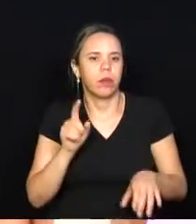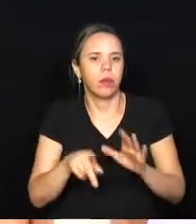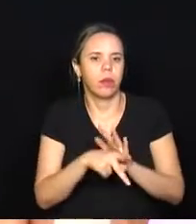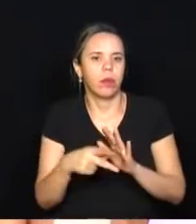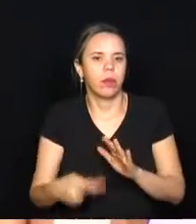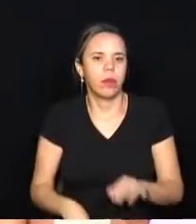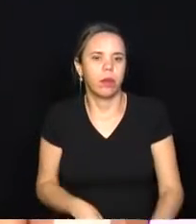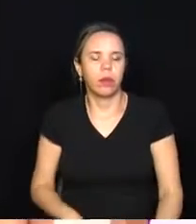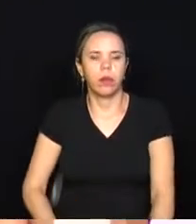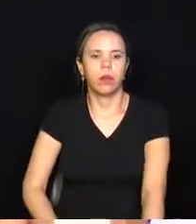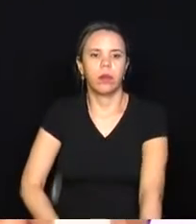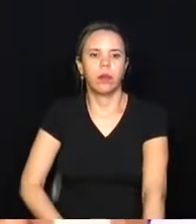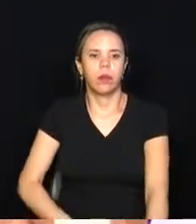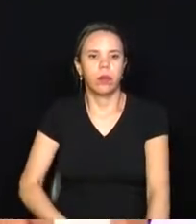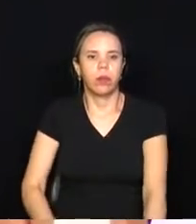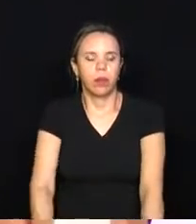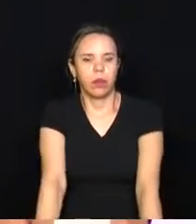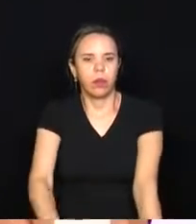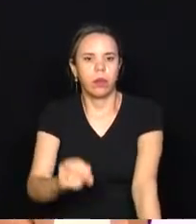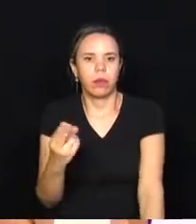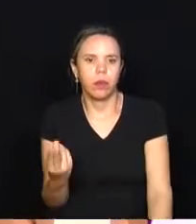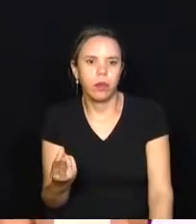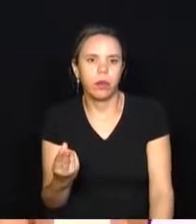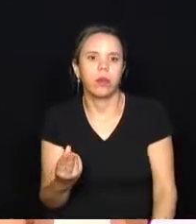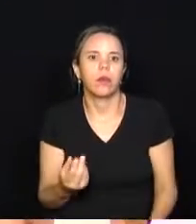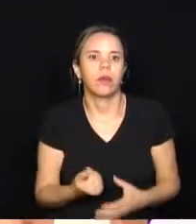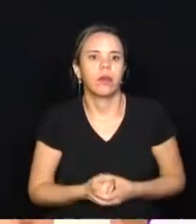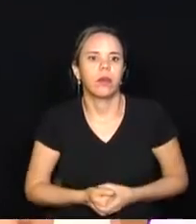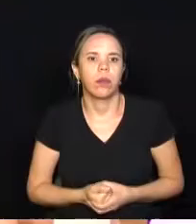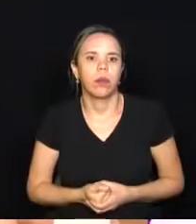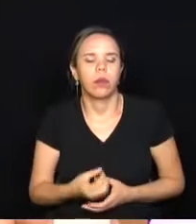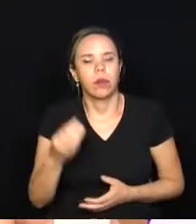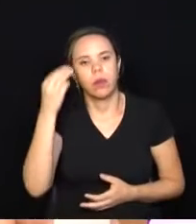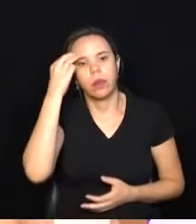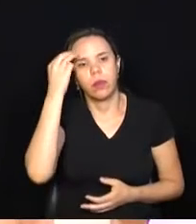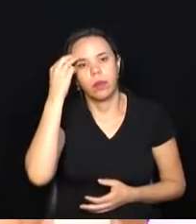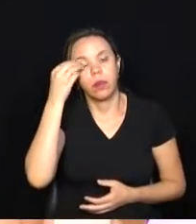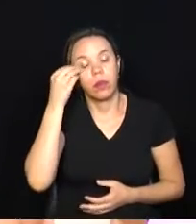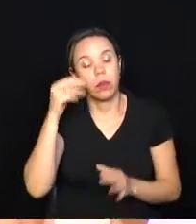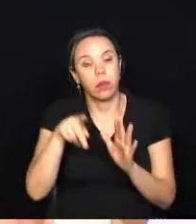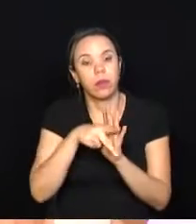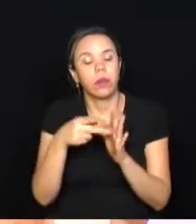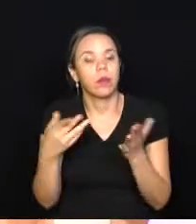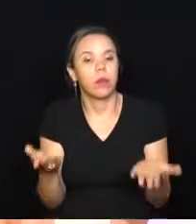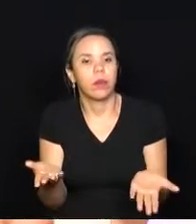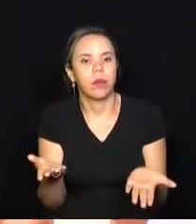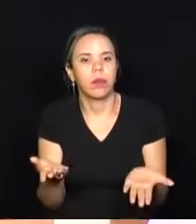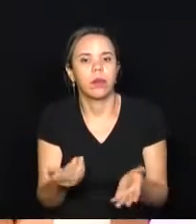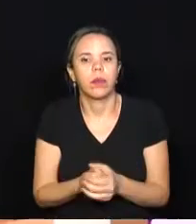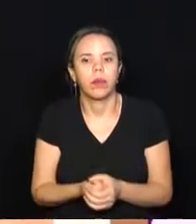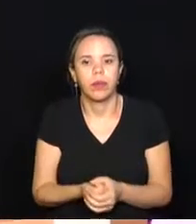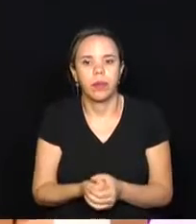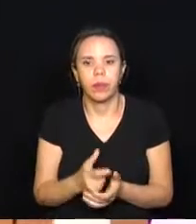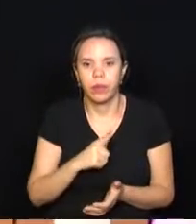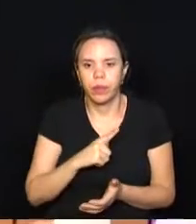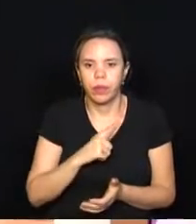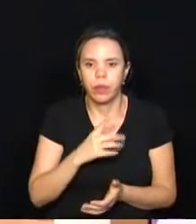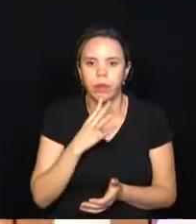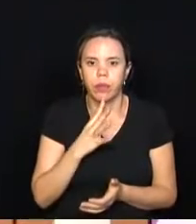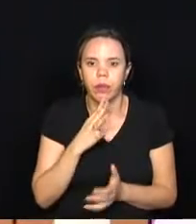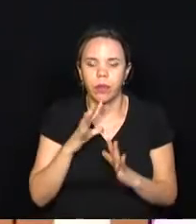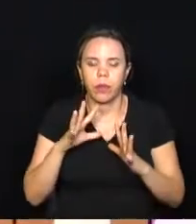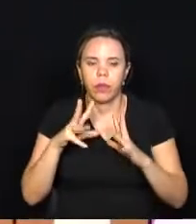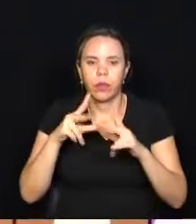né, ou a nível mental, então, específica para isso. Né. Então, você tem que conhecer todo